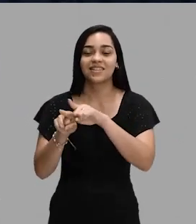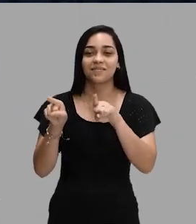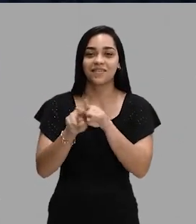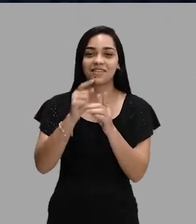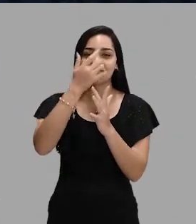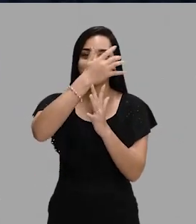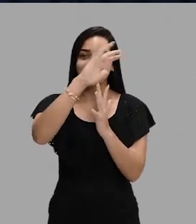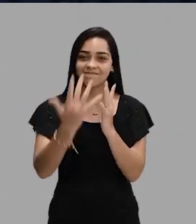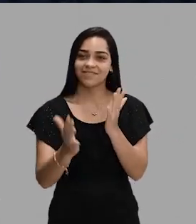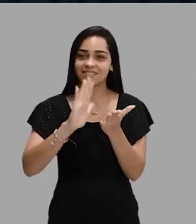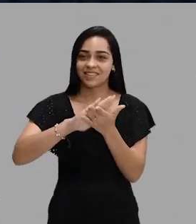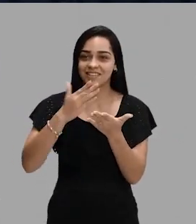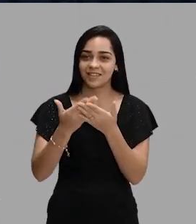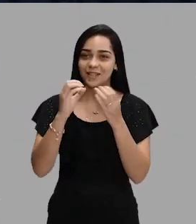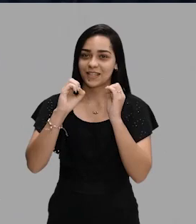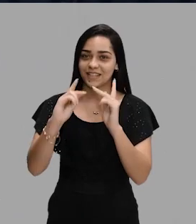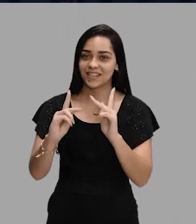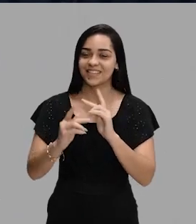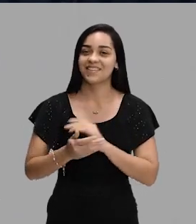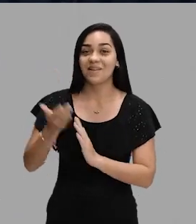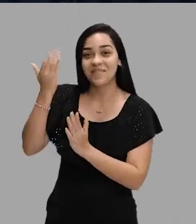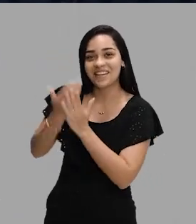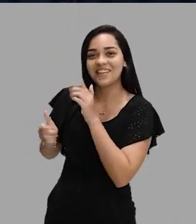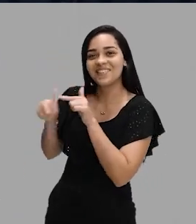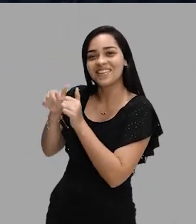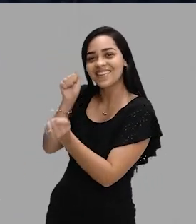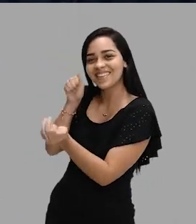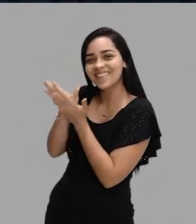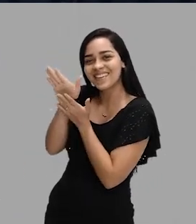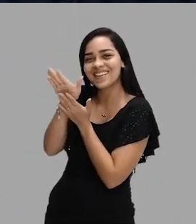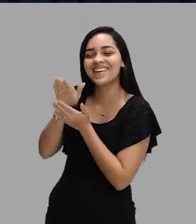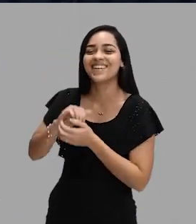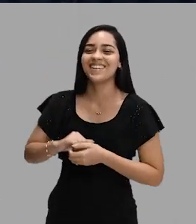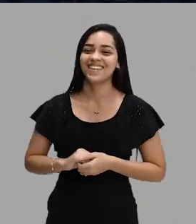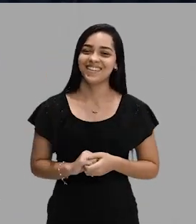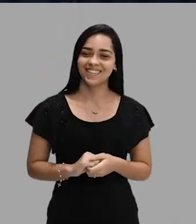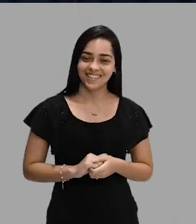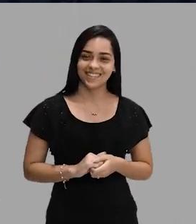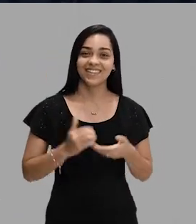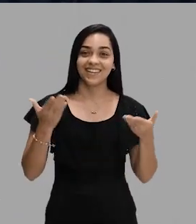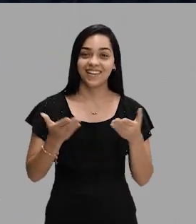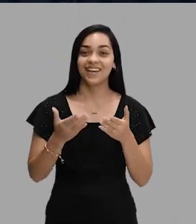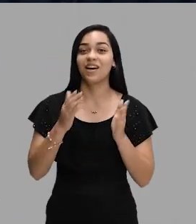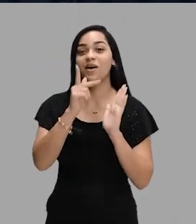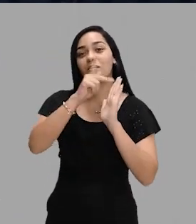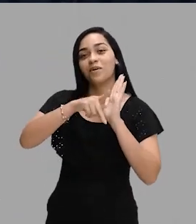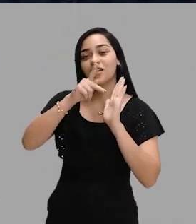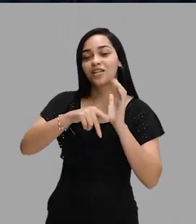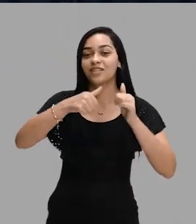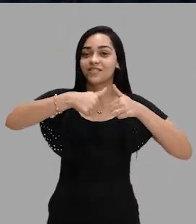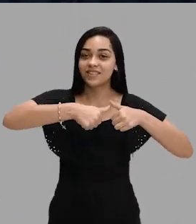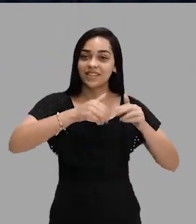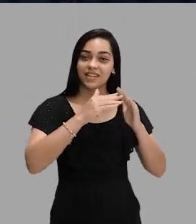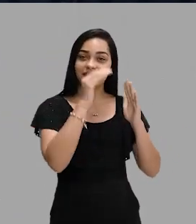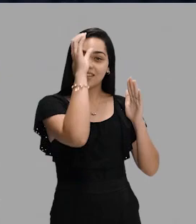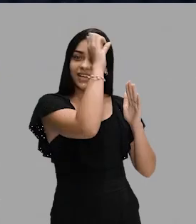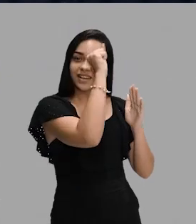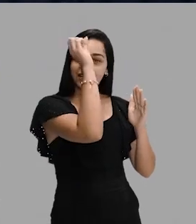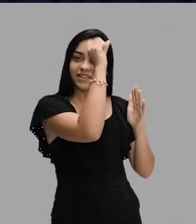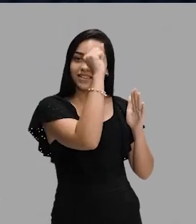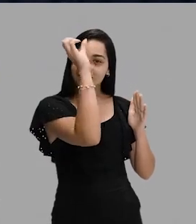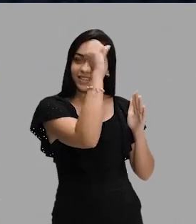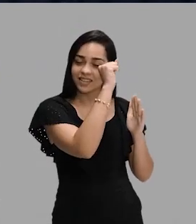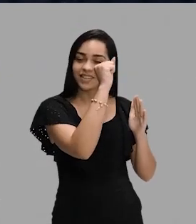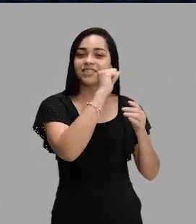as interpretações, tá bom? Ela vai perder o emprego dela, isso é bom, né? Brincadeira. Bom, esse é o projeto Fica em Casa